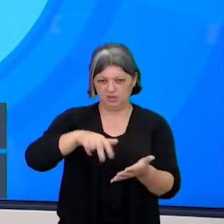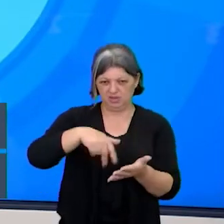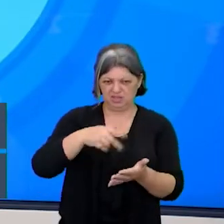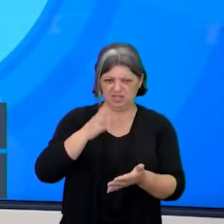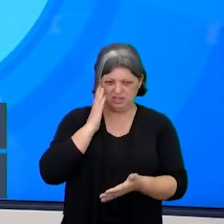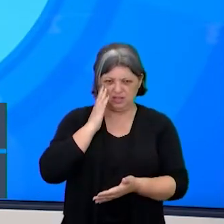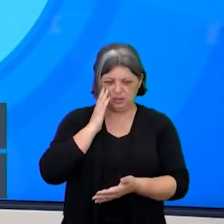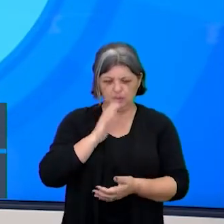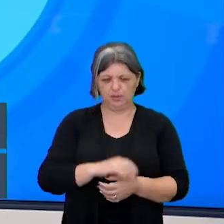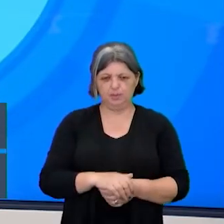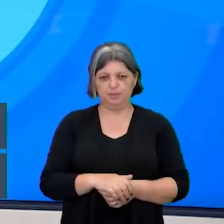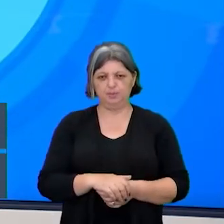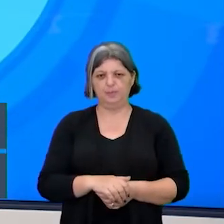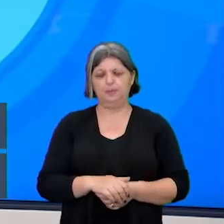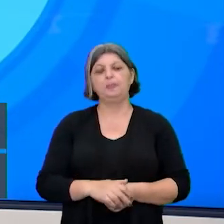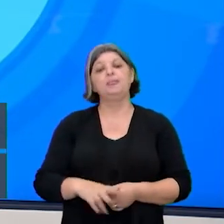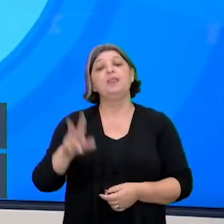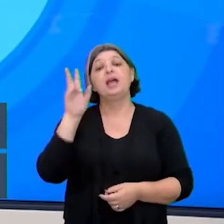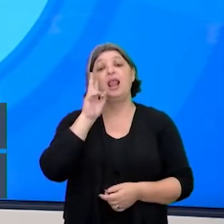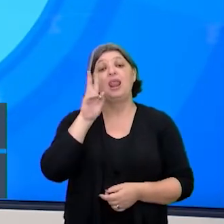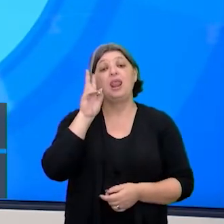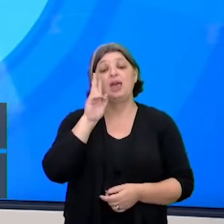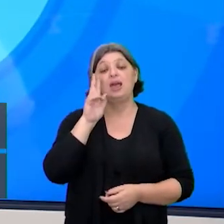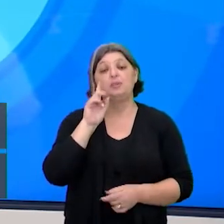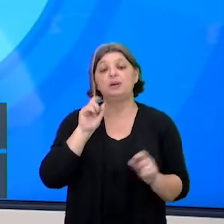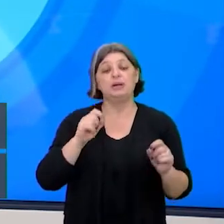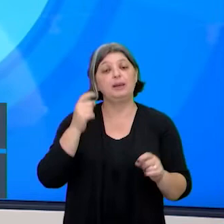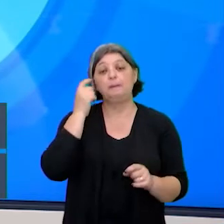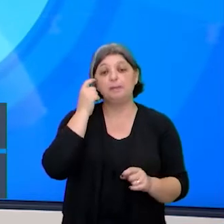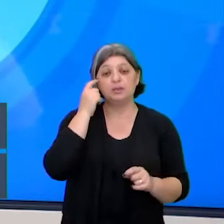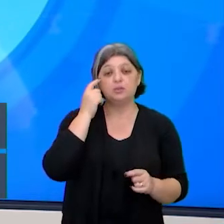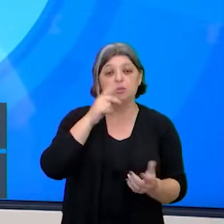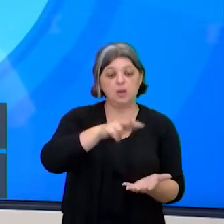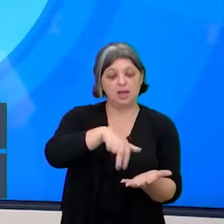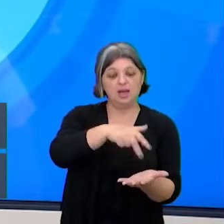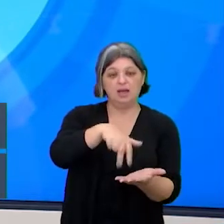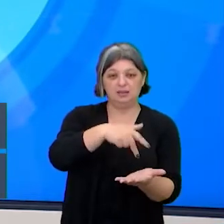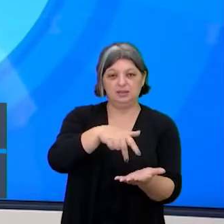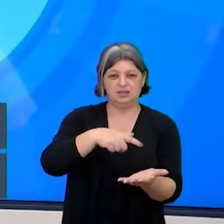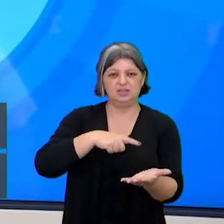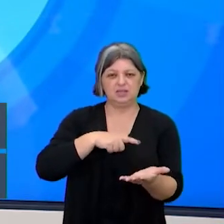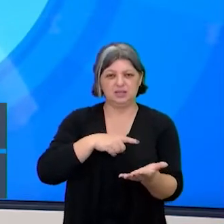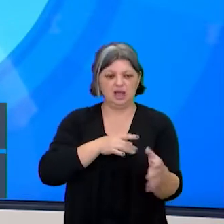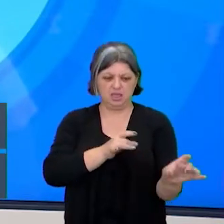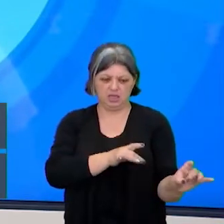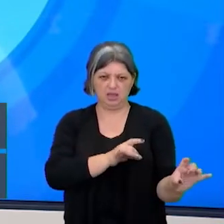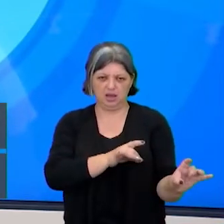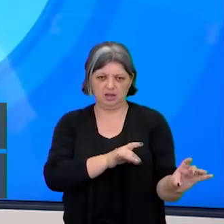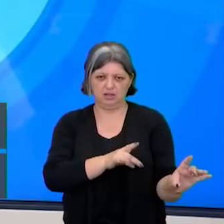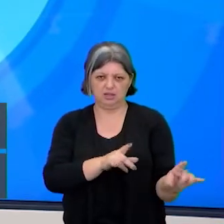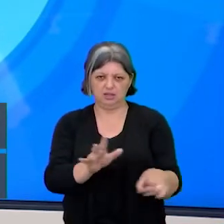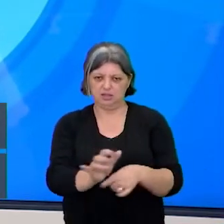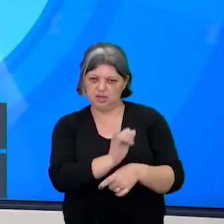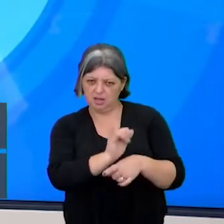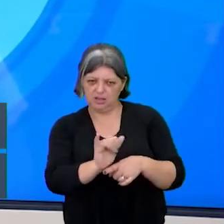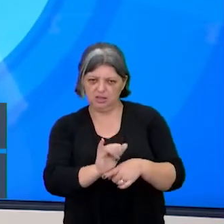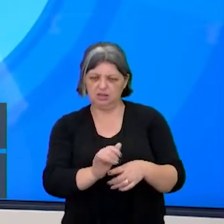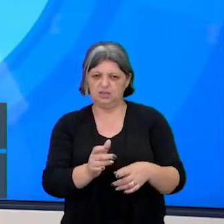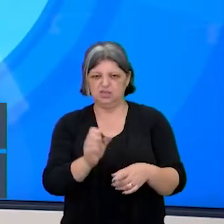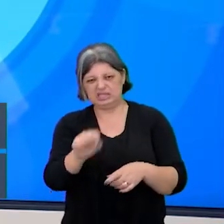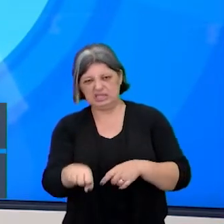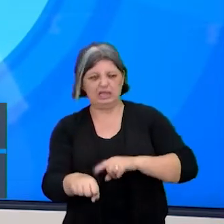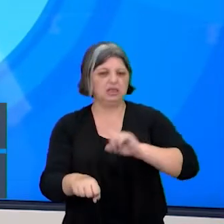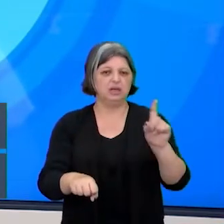aí também quem pensou que a dança ela tem uma técnica ou não? Então,